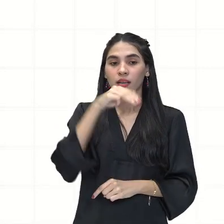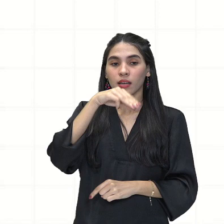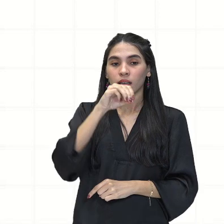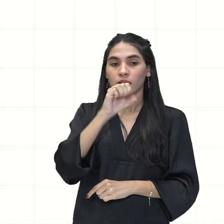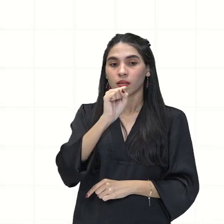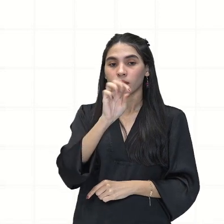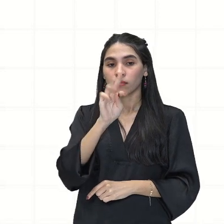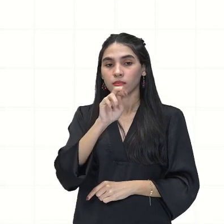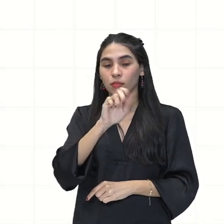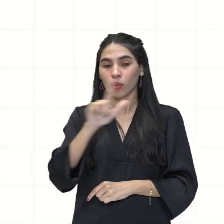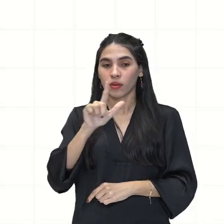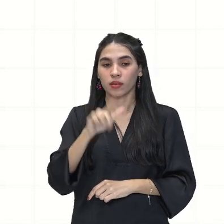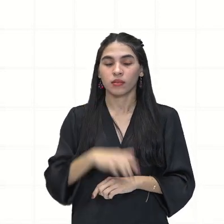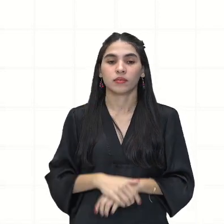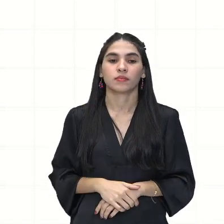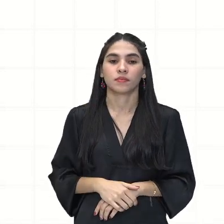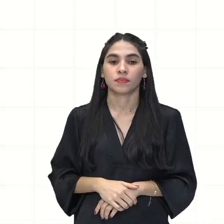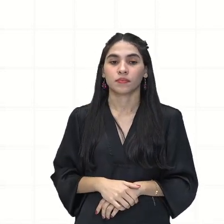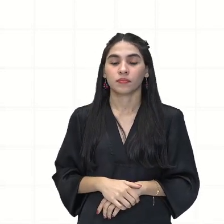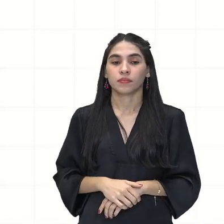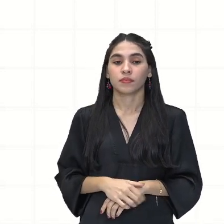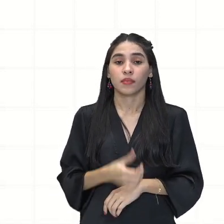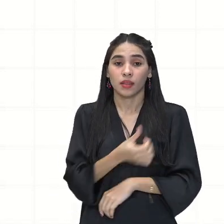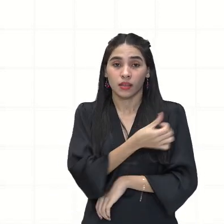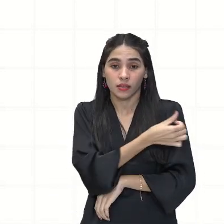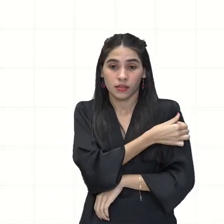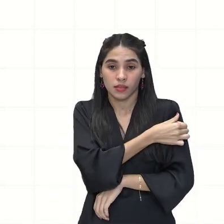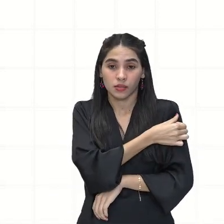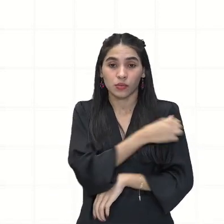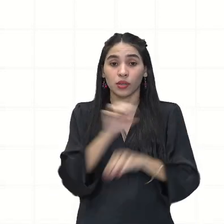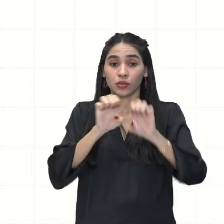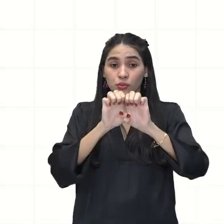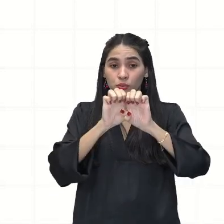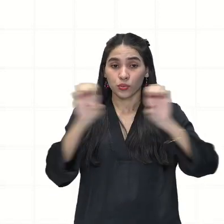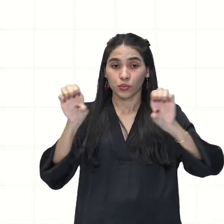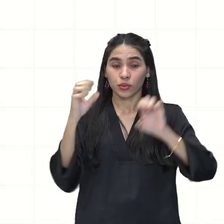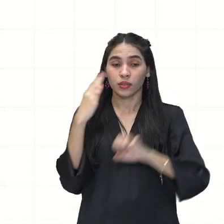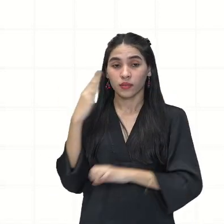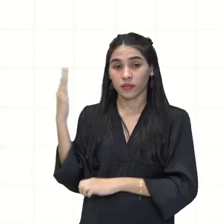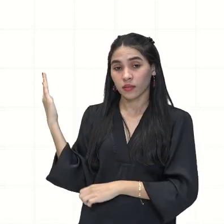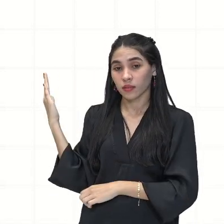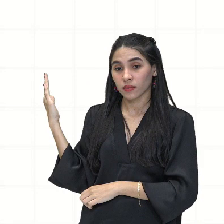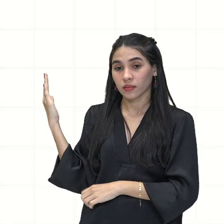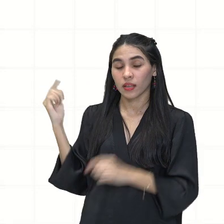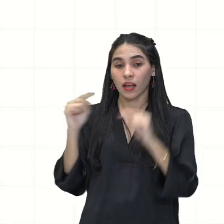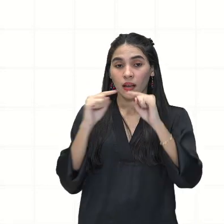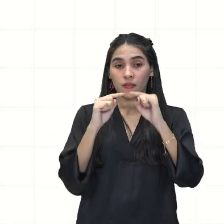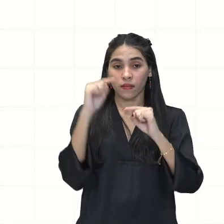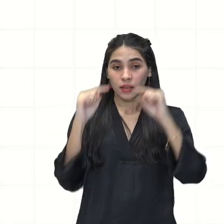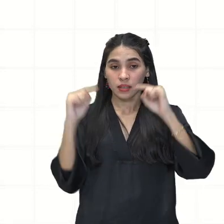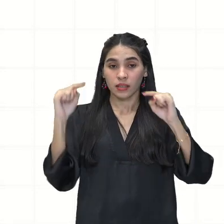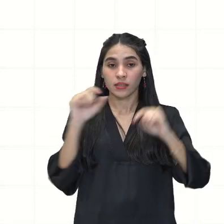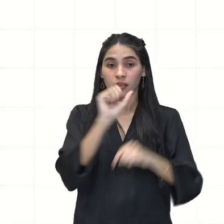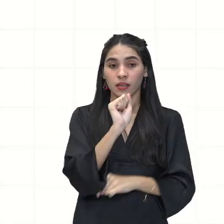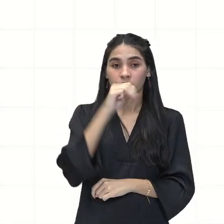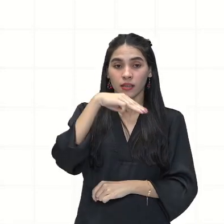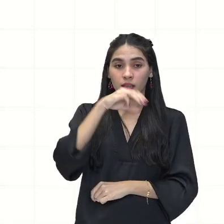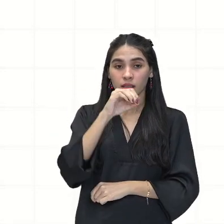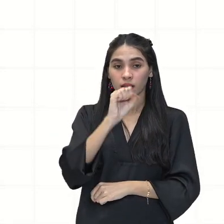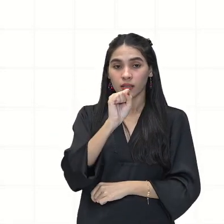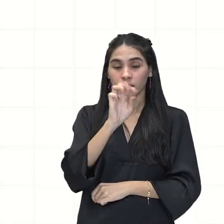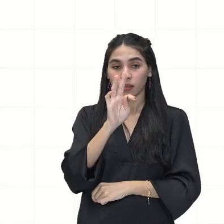que foi da amostra. Então, vamos ao 6º ano. Está aqui a fórmula, olha, que foi apresentada em um